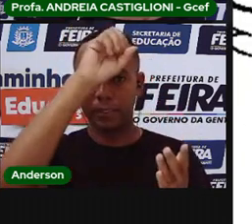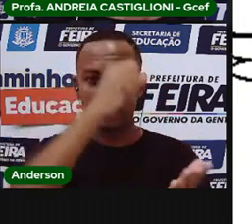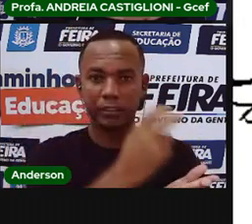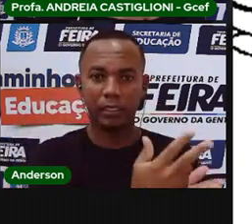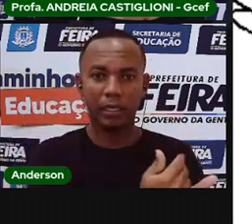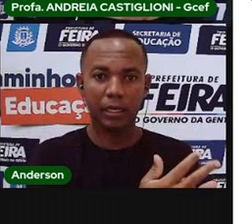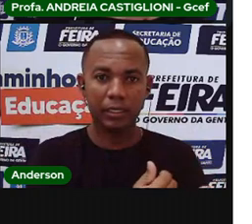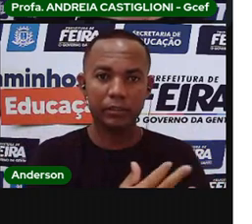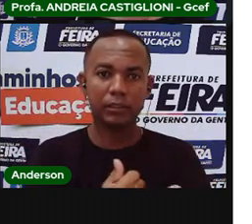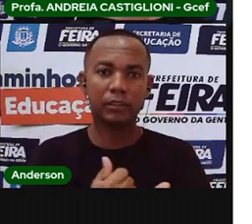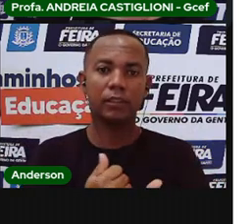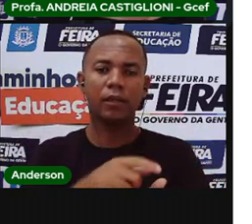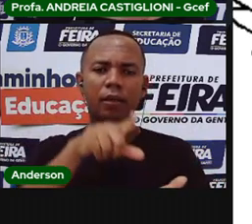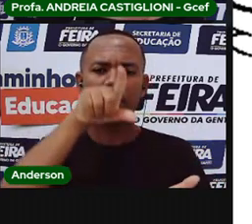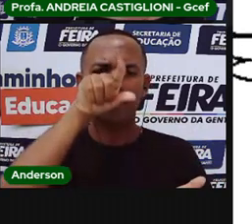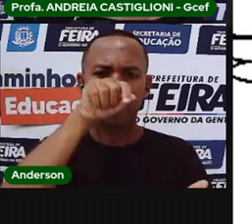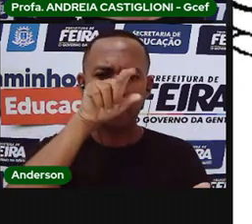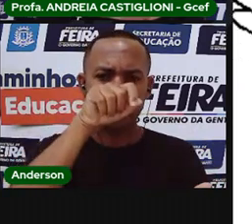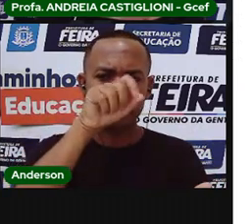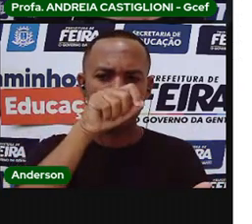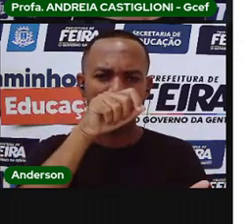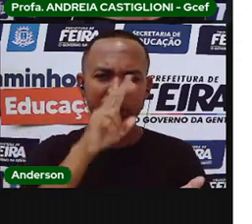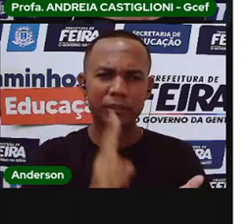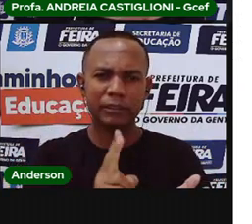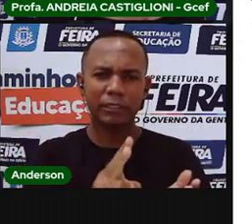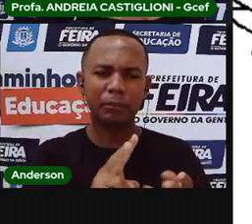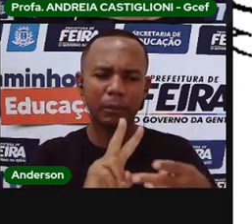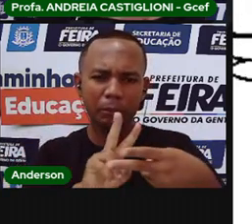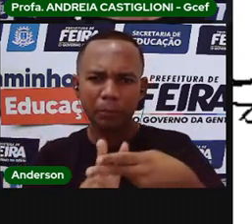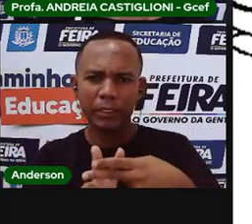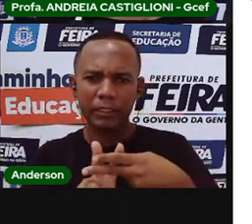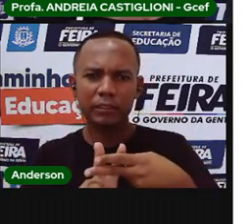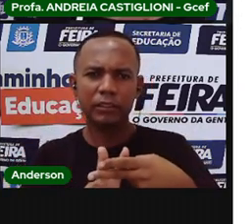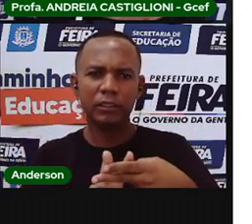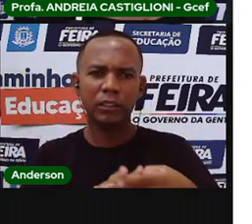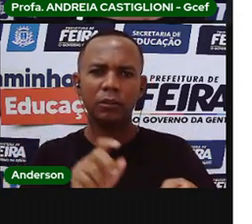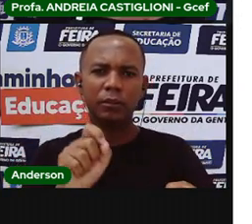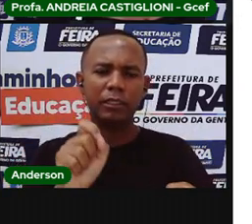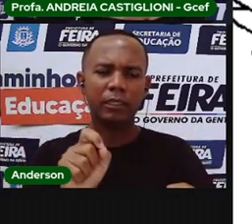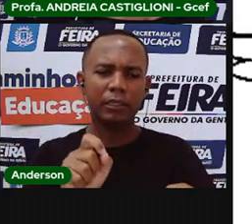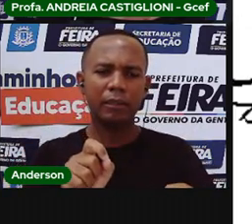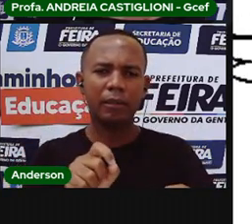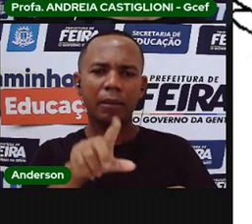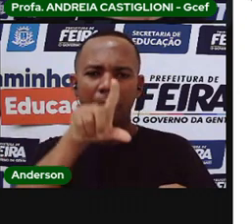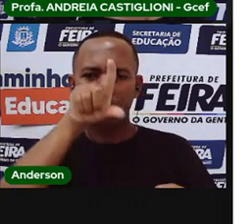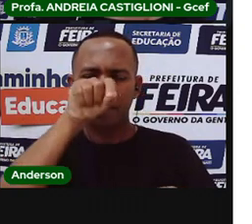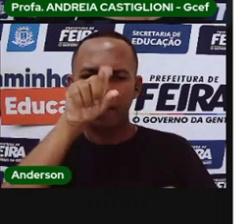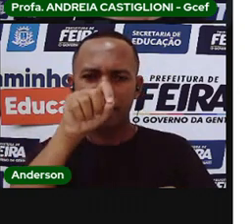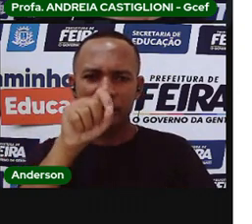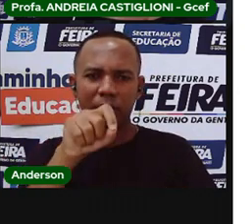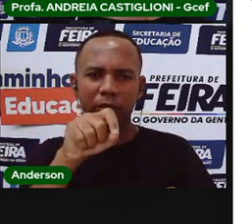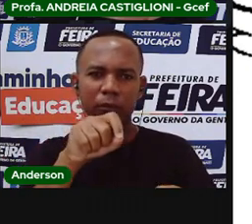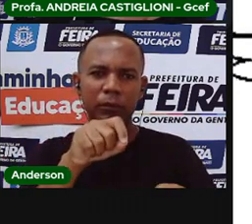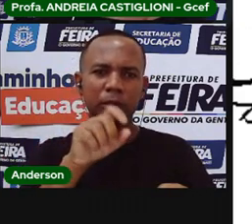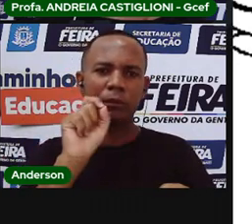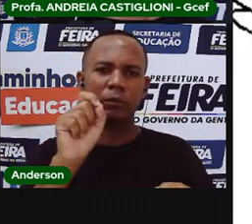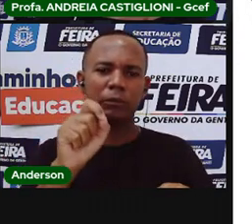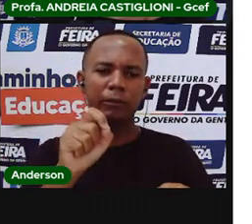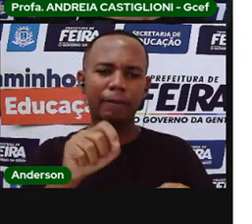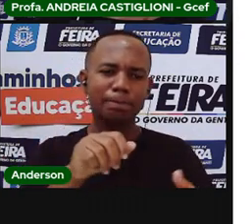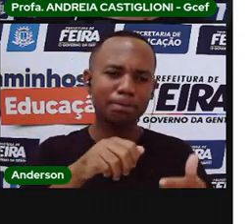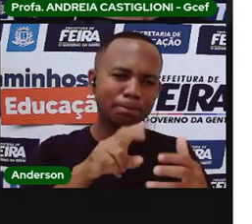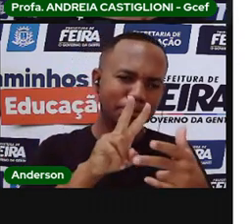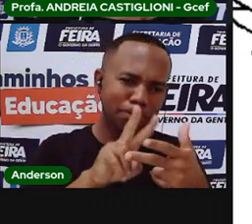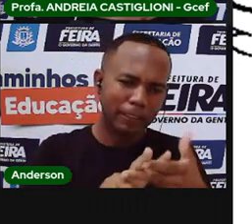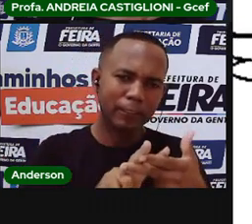voo. Pássaros engaiolados são pássaros sob controle. Engaiolados, o seu dono pode